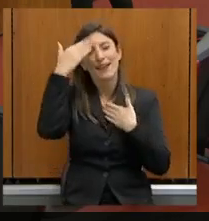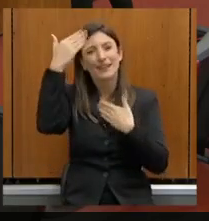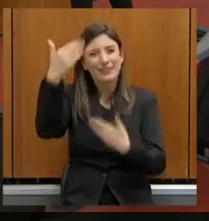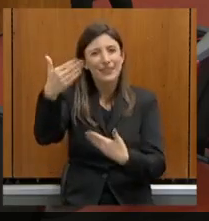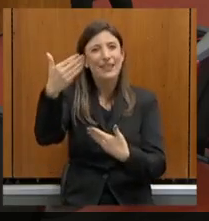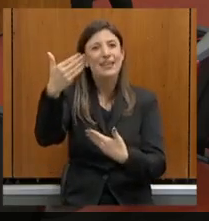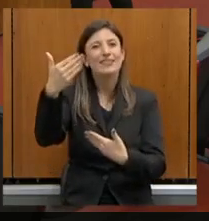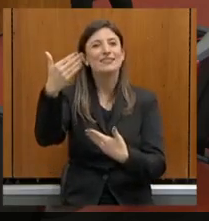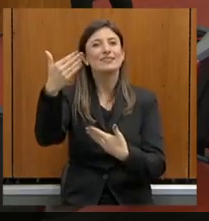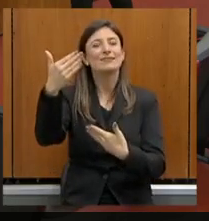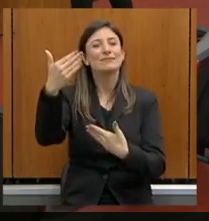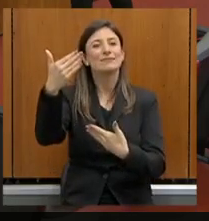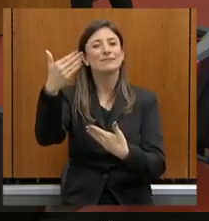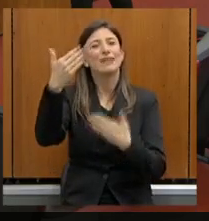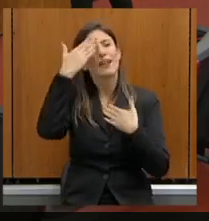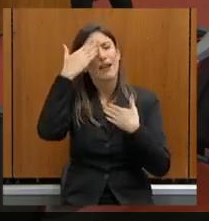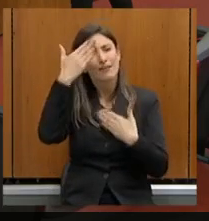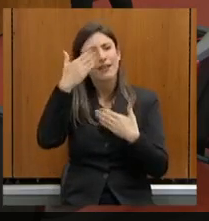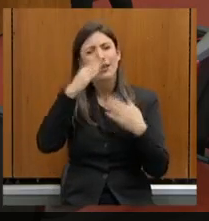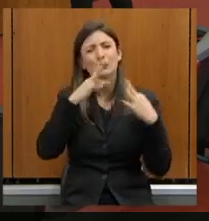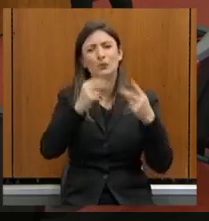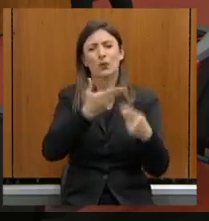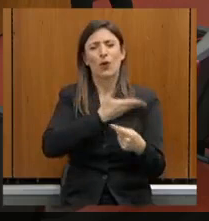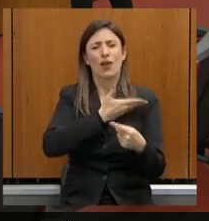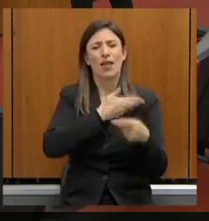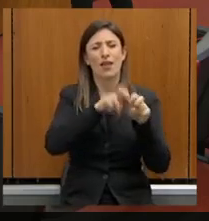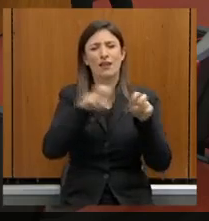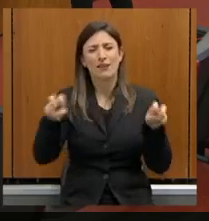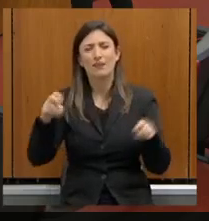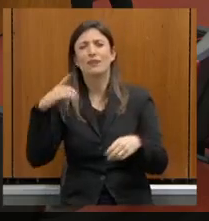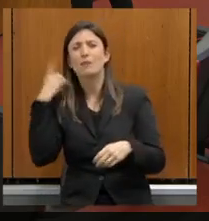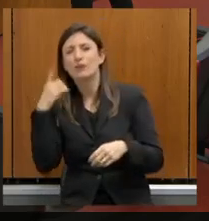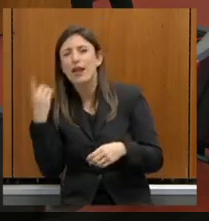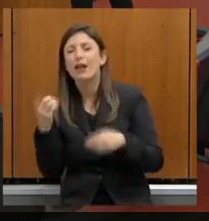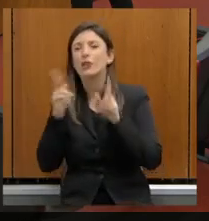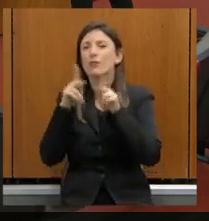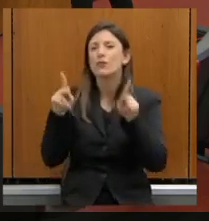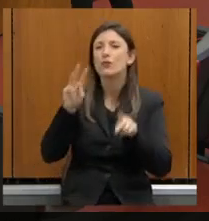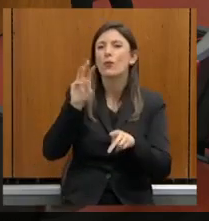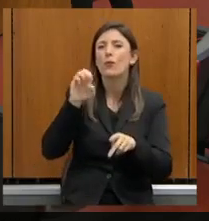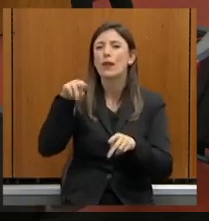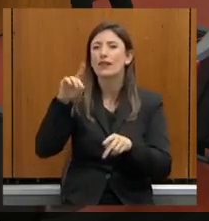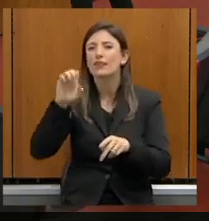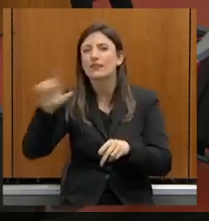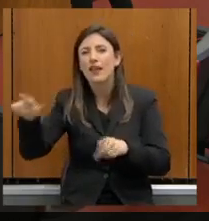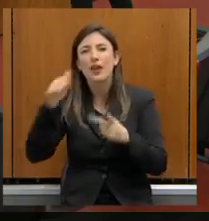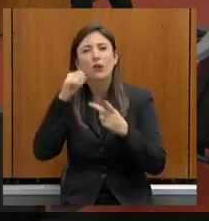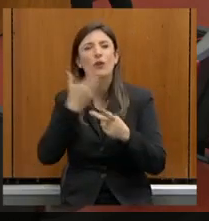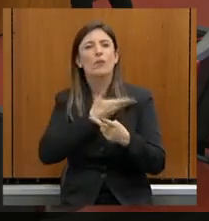pelos nossos colegas deputados, professor Wendel, a companheira Beatriz,